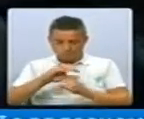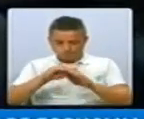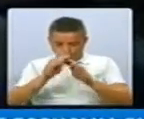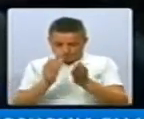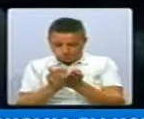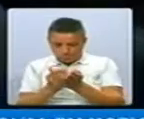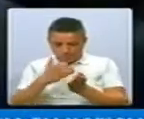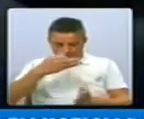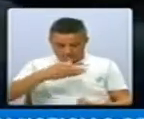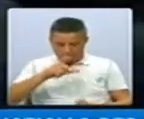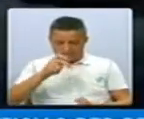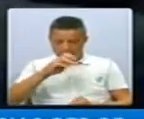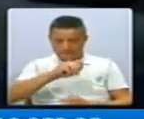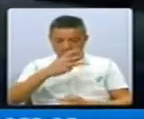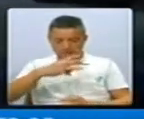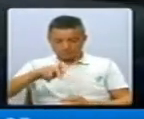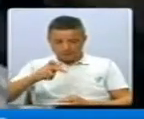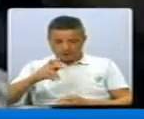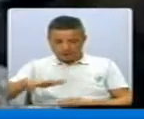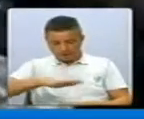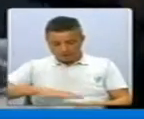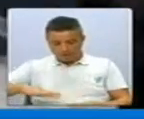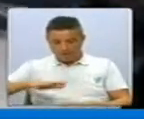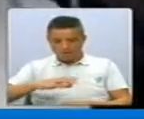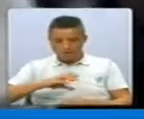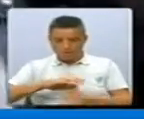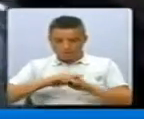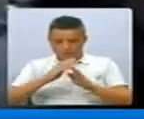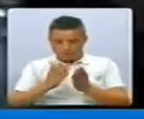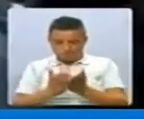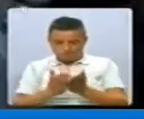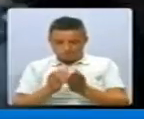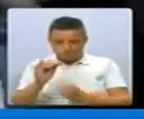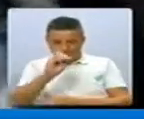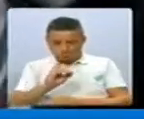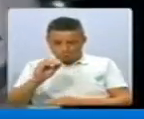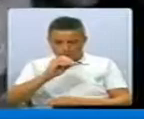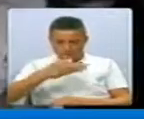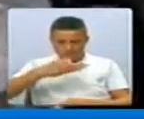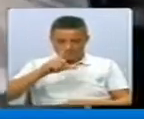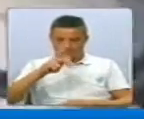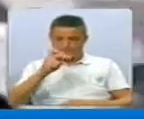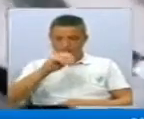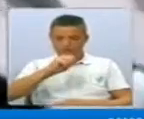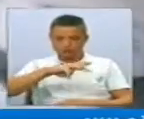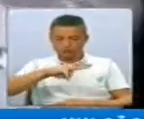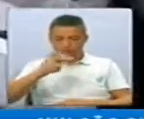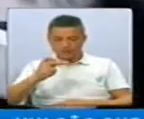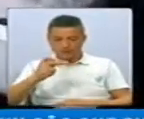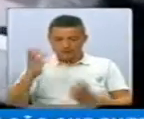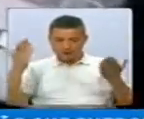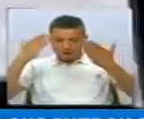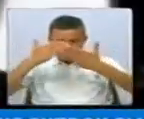nas componentes mais elevadas da nossa atmosfera. E o que é que são essas bolhas de plasma? Bom, essas bolhas de plasma formam sobretudo à